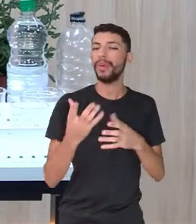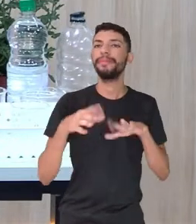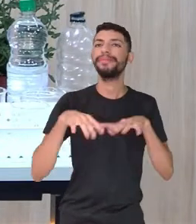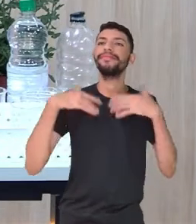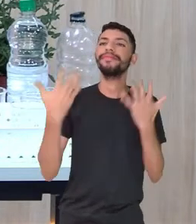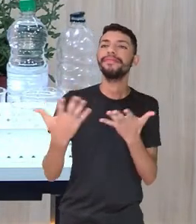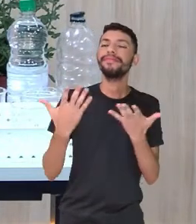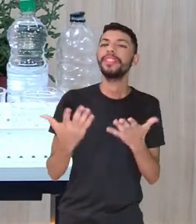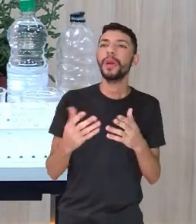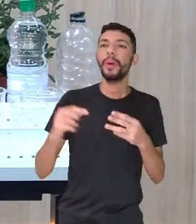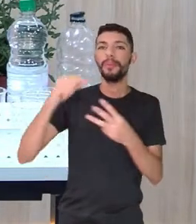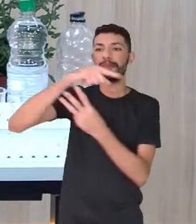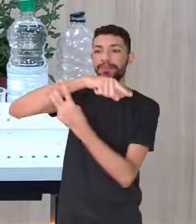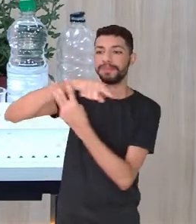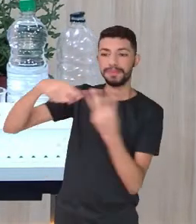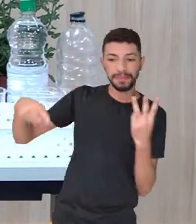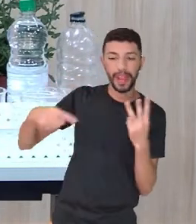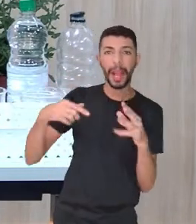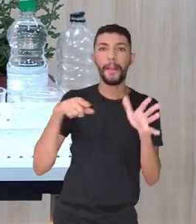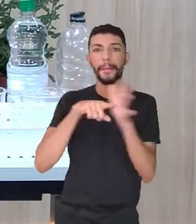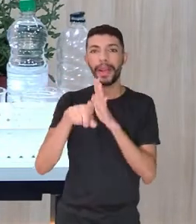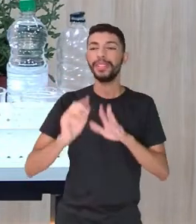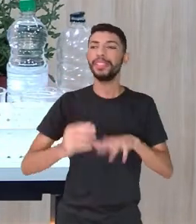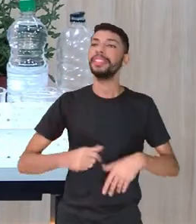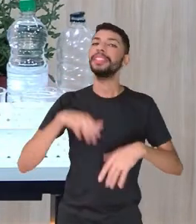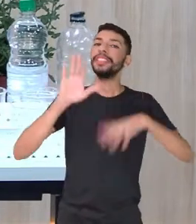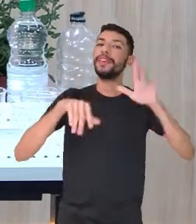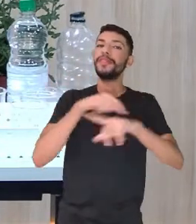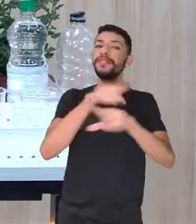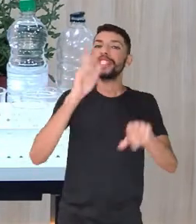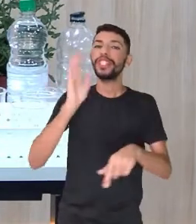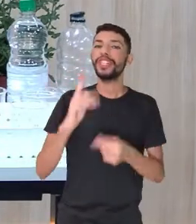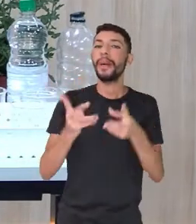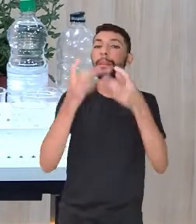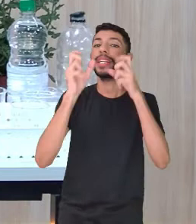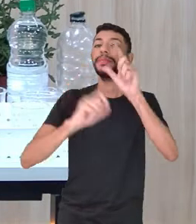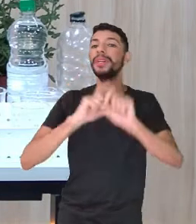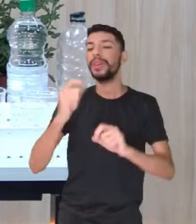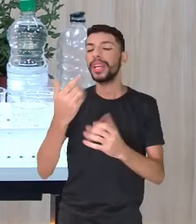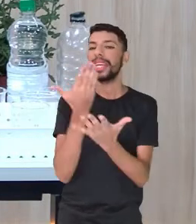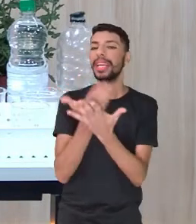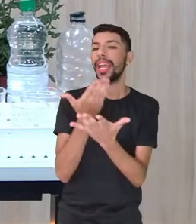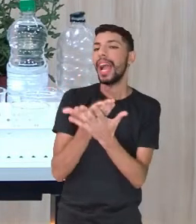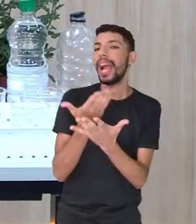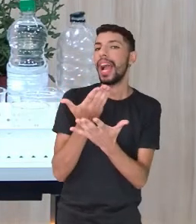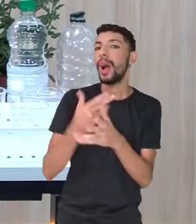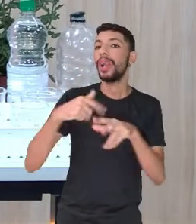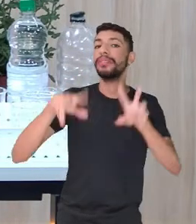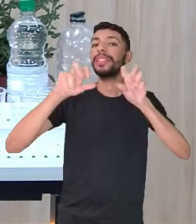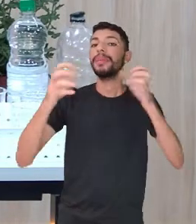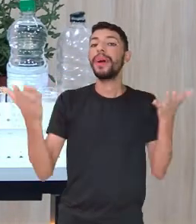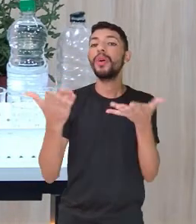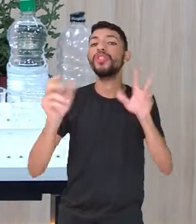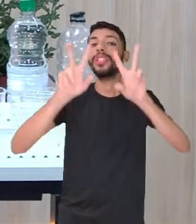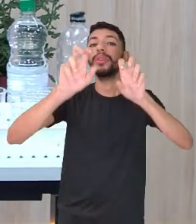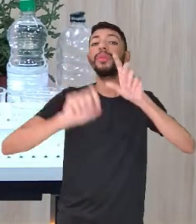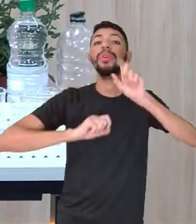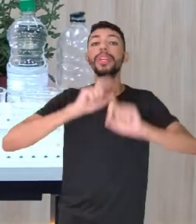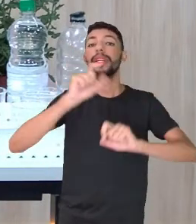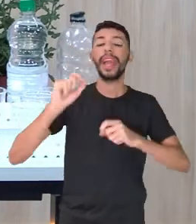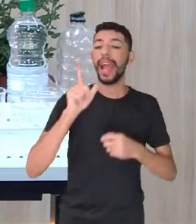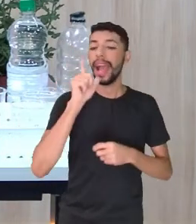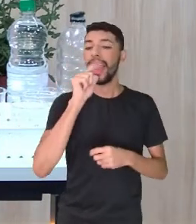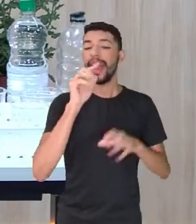sobre água, propriedades e composição. Quem não viu lá o início, né, quem não prestou atenção quando eu li o tema da